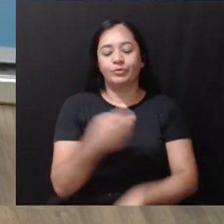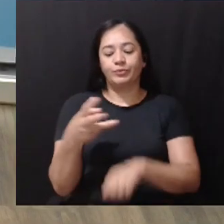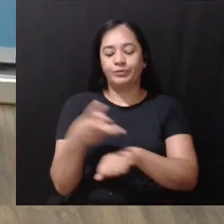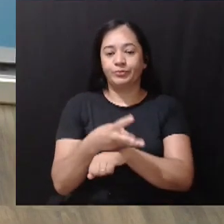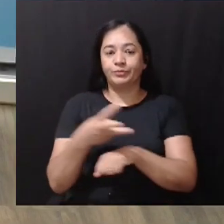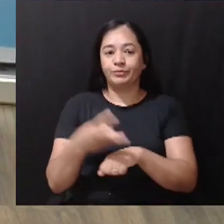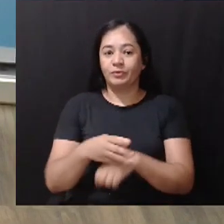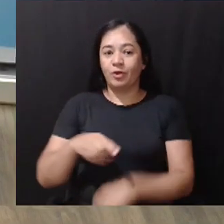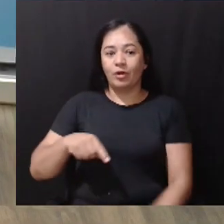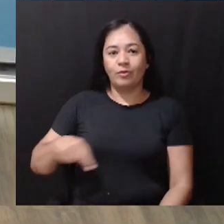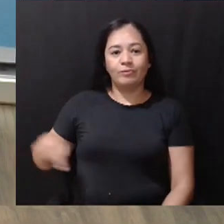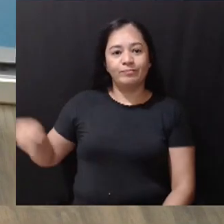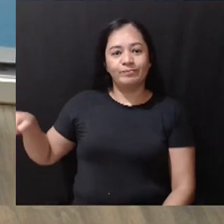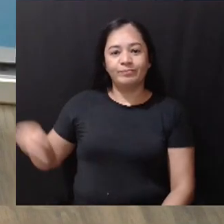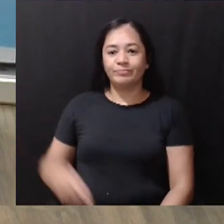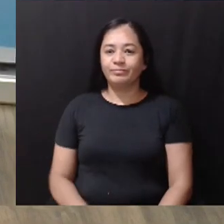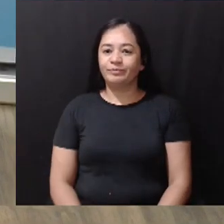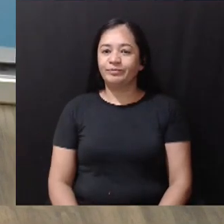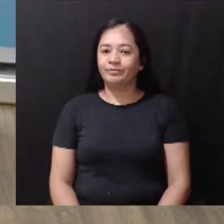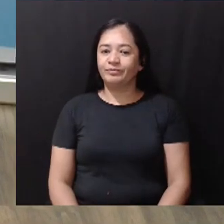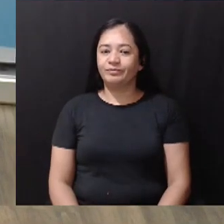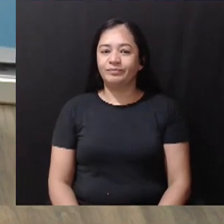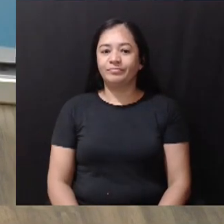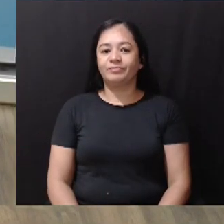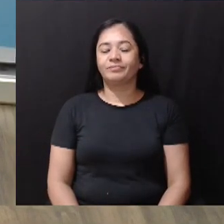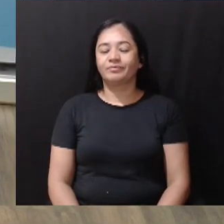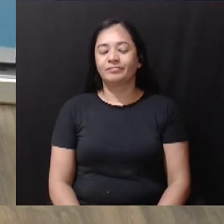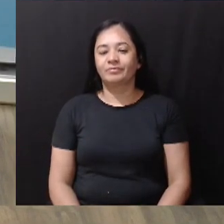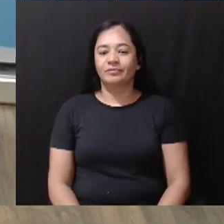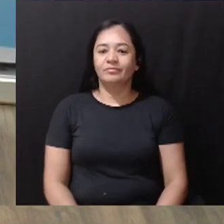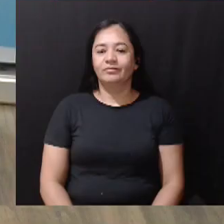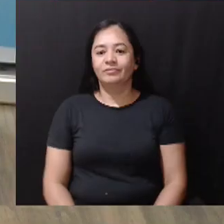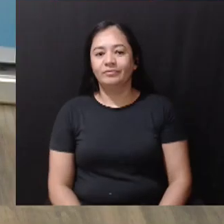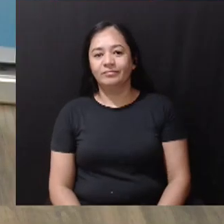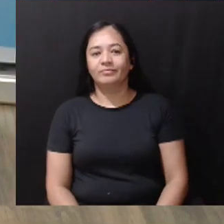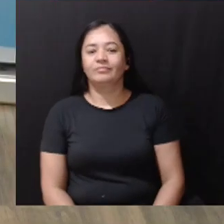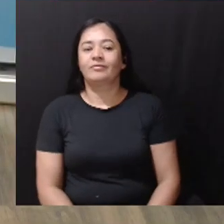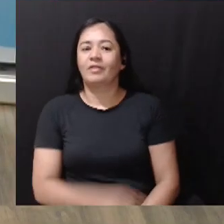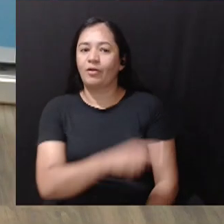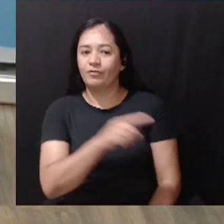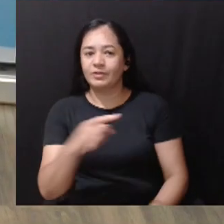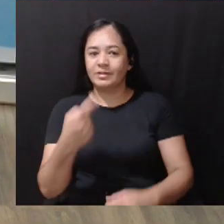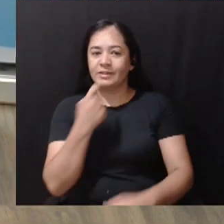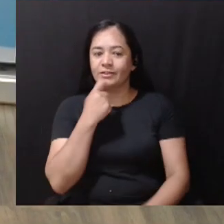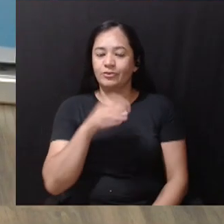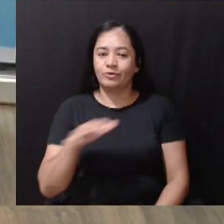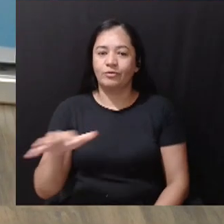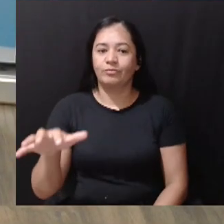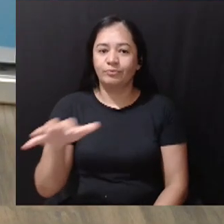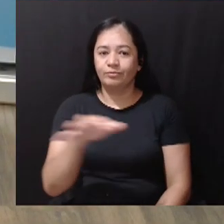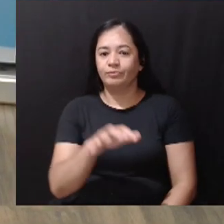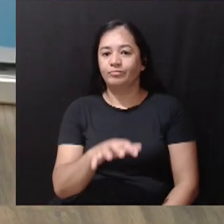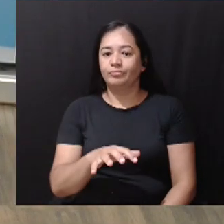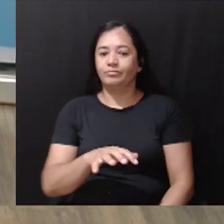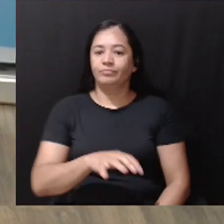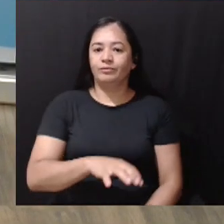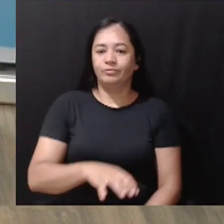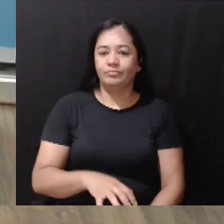aqui embaixo da sua tela. 19 é o nosso DDD. Para você que é de Campinas e região, pode ir direto,